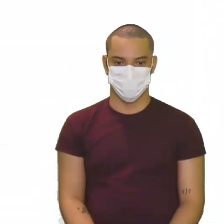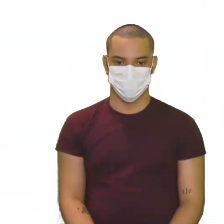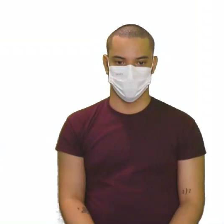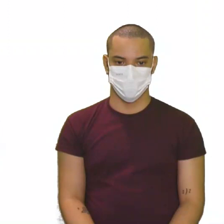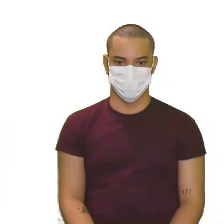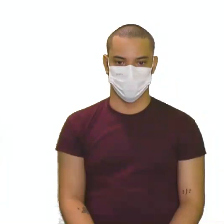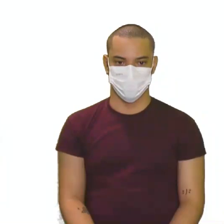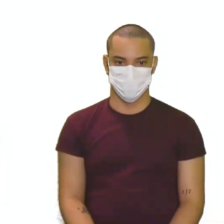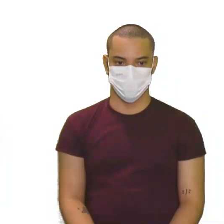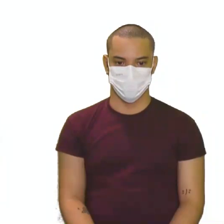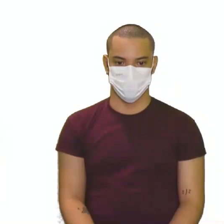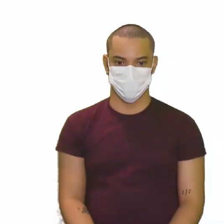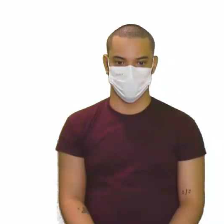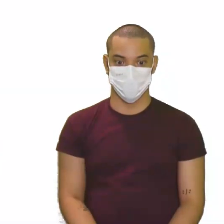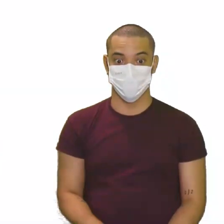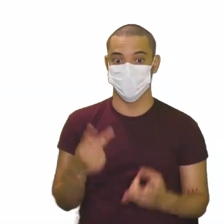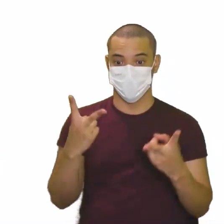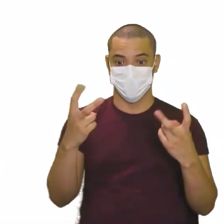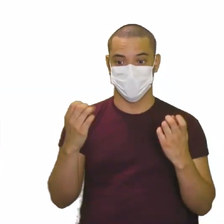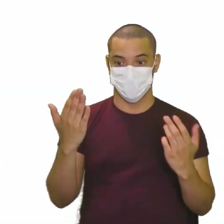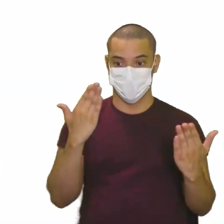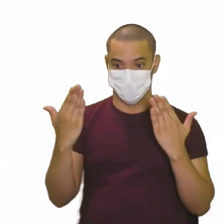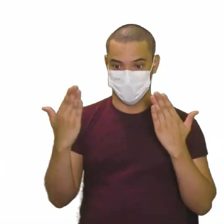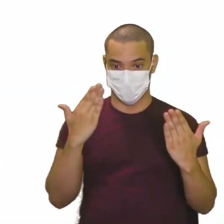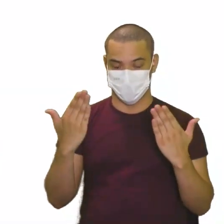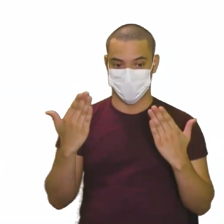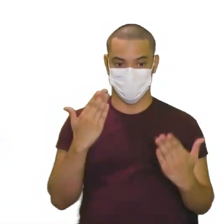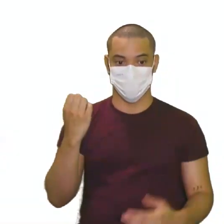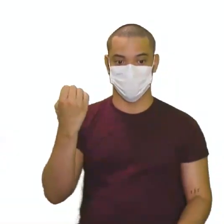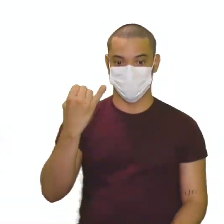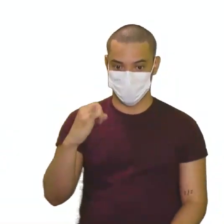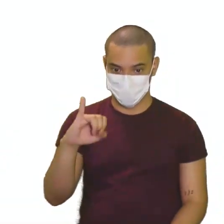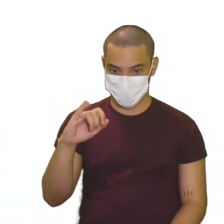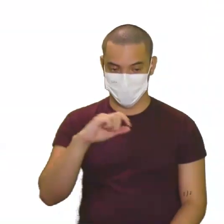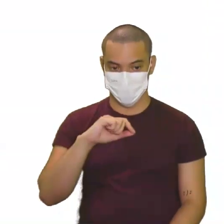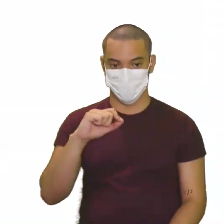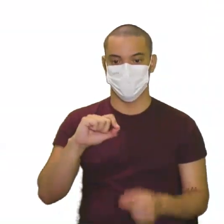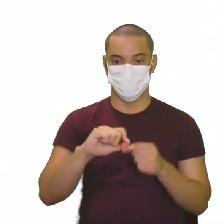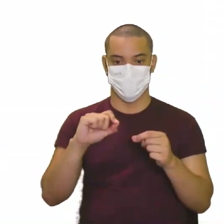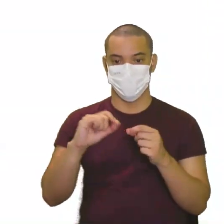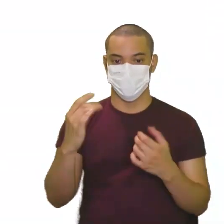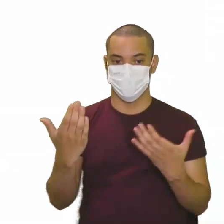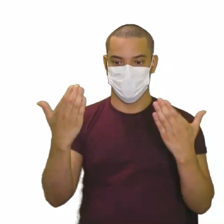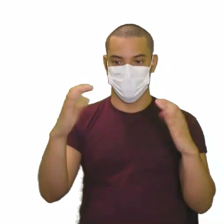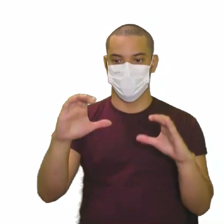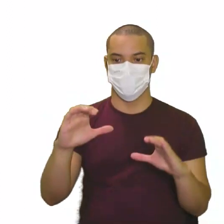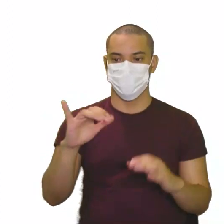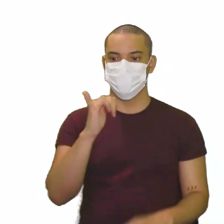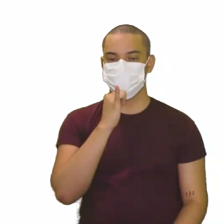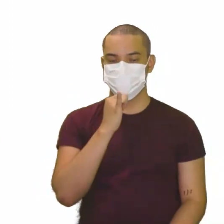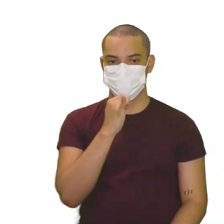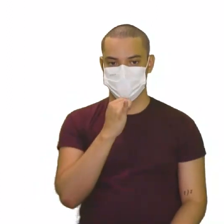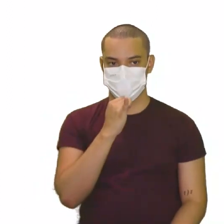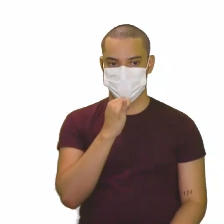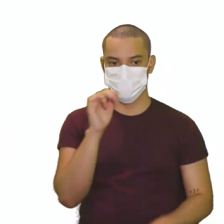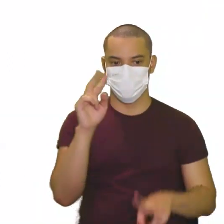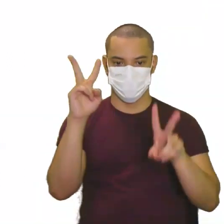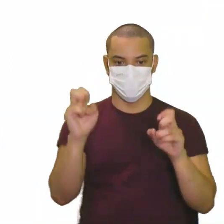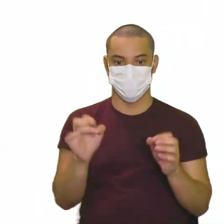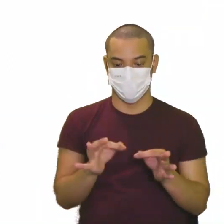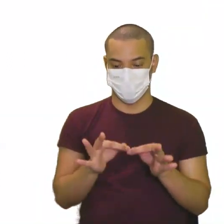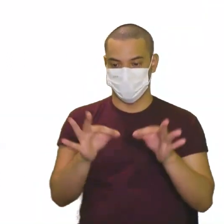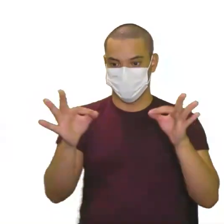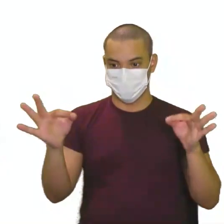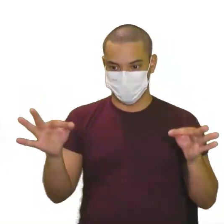Ah então tá ali e ali só para gente ver aqui se eu colocasse na questão por exemplo em relação